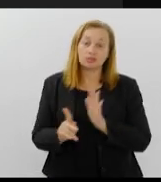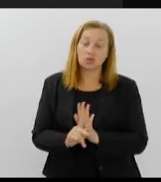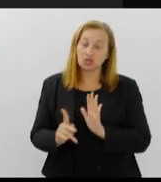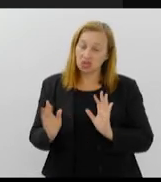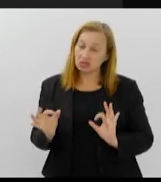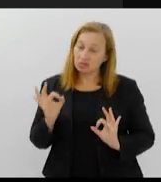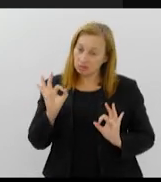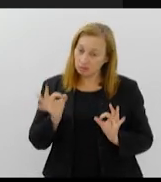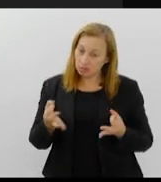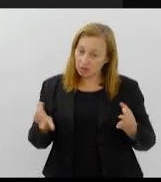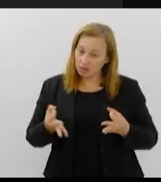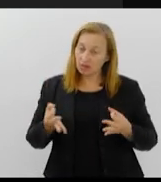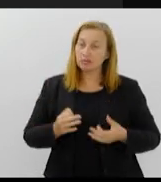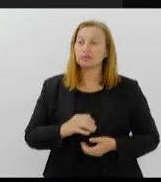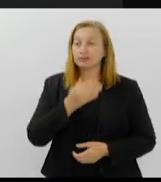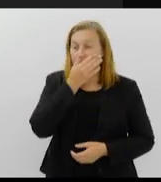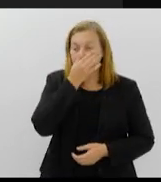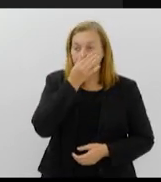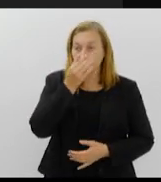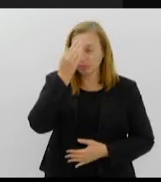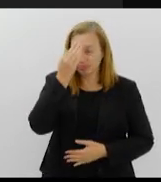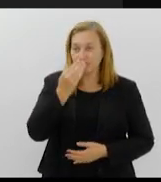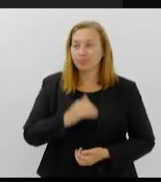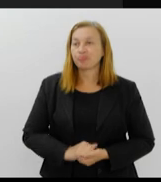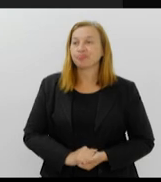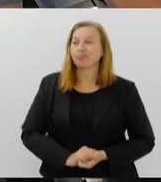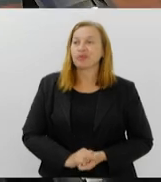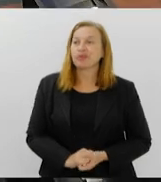monta e grande relevância. Obrigado.